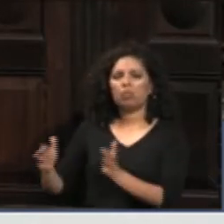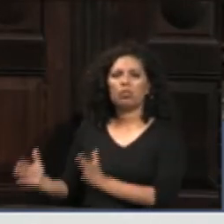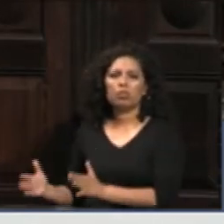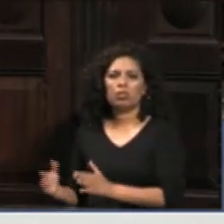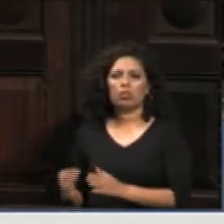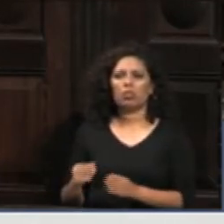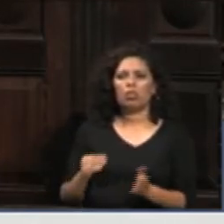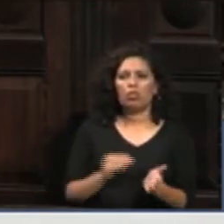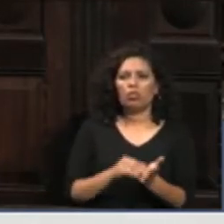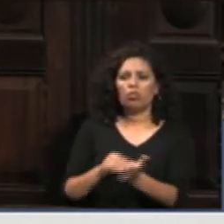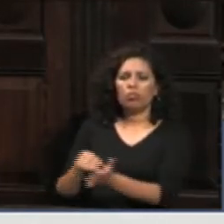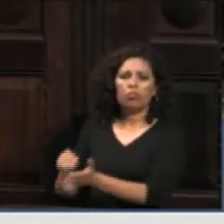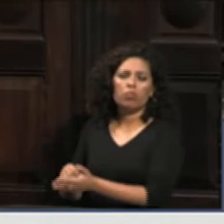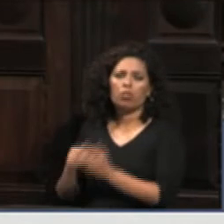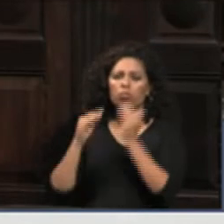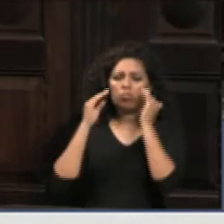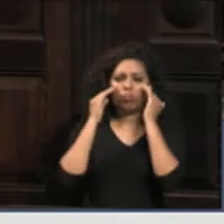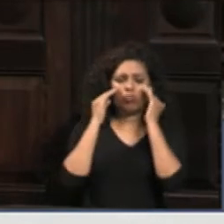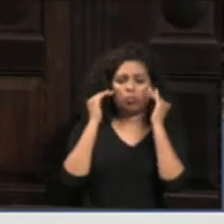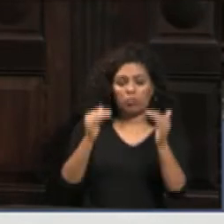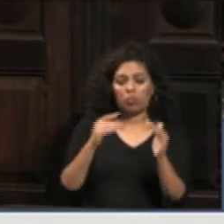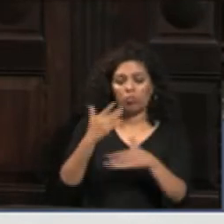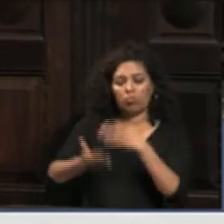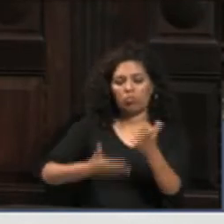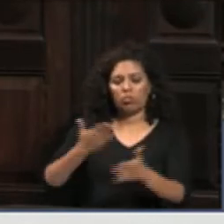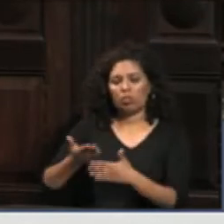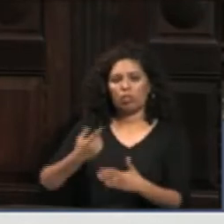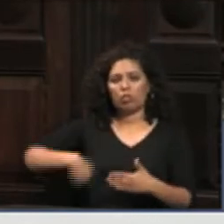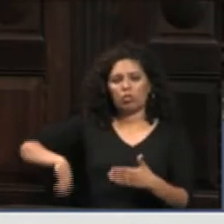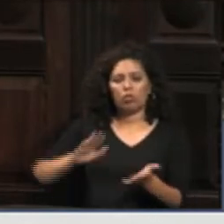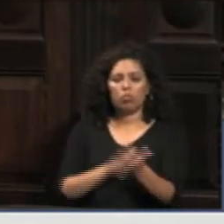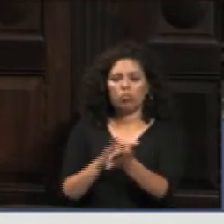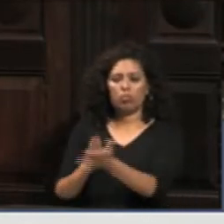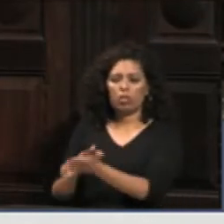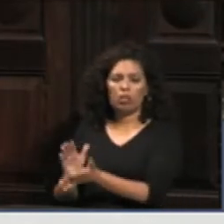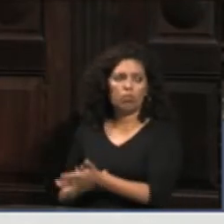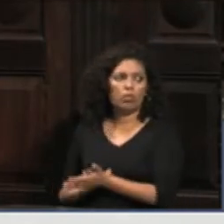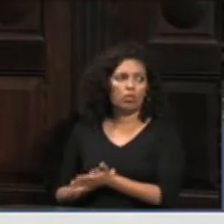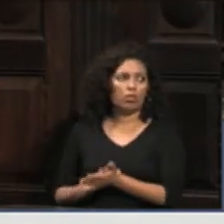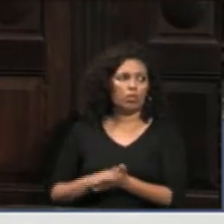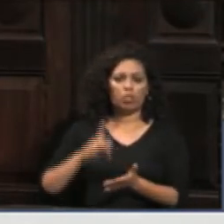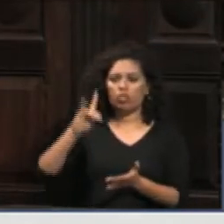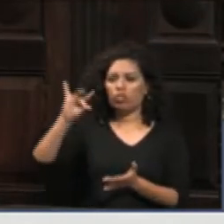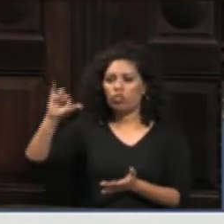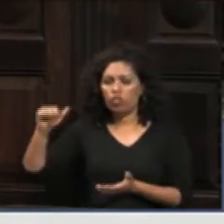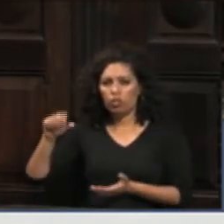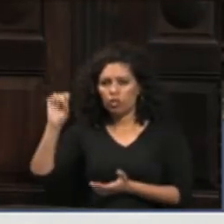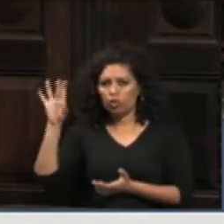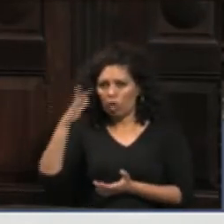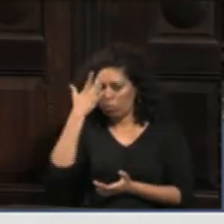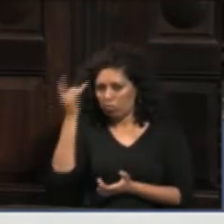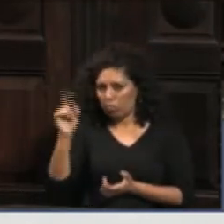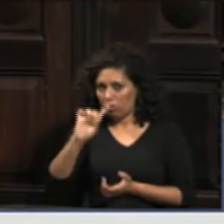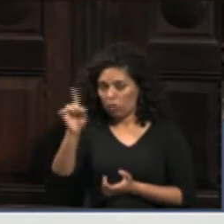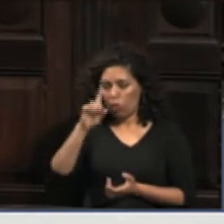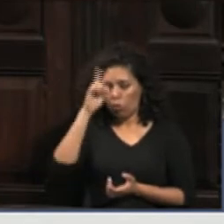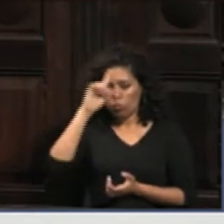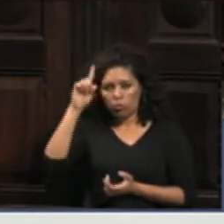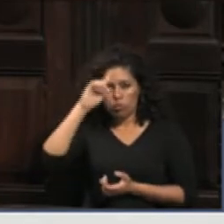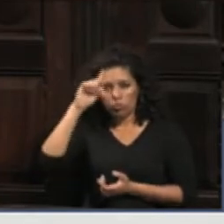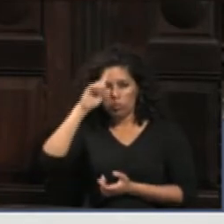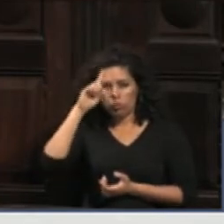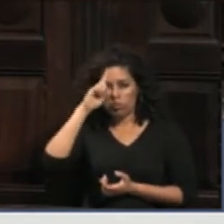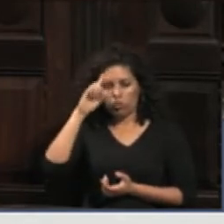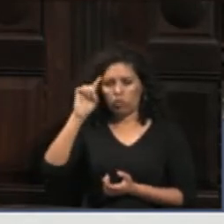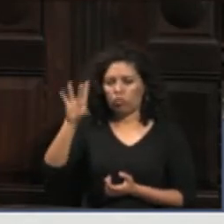possa propiciar um futuro melhor para as nossas crianças. Que possamos comemorar todos os nossos dias das crianças, todos os dias, não apenas